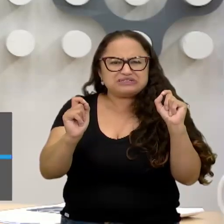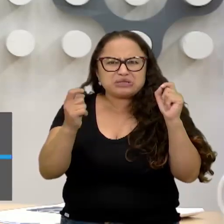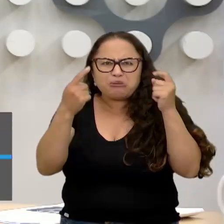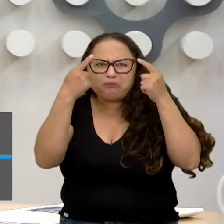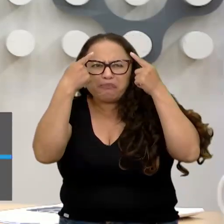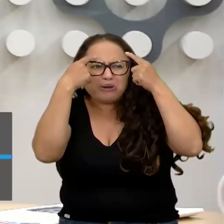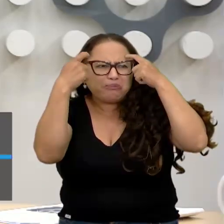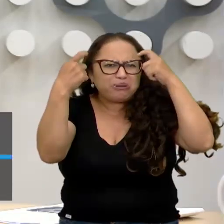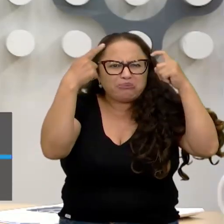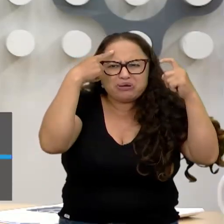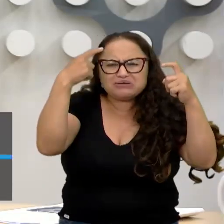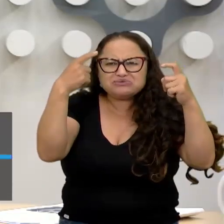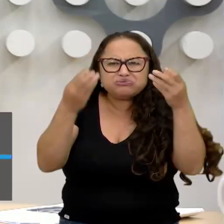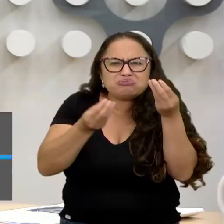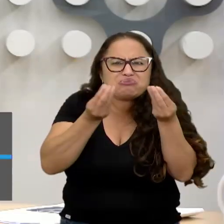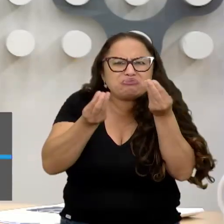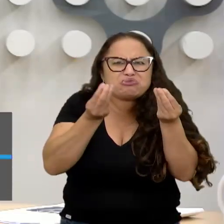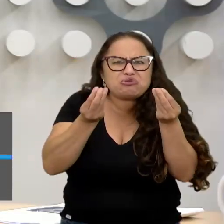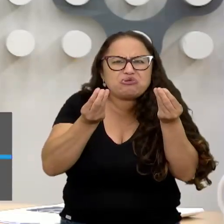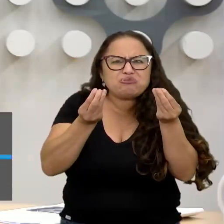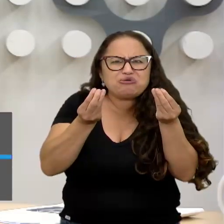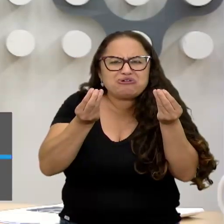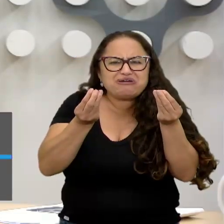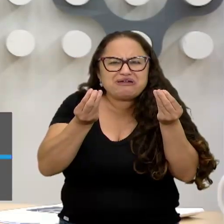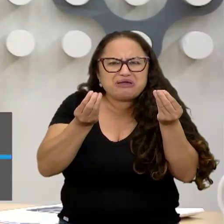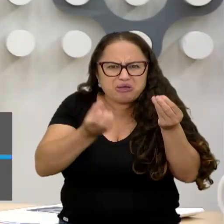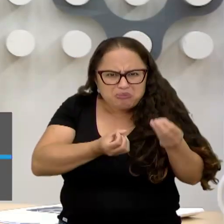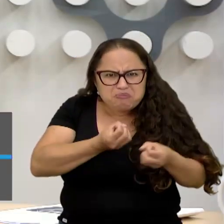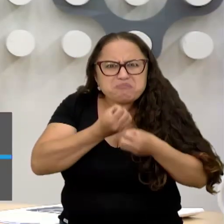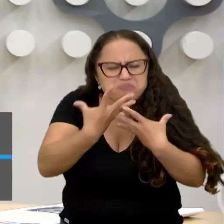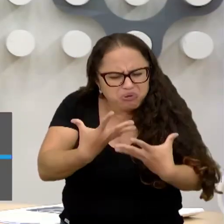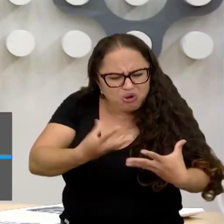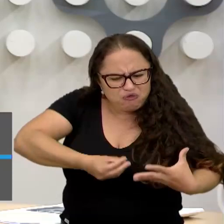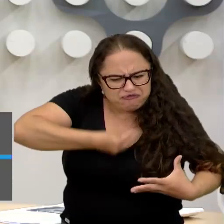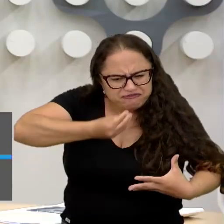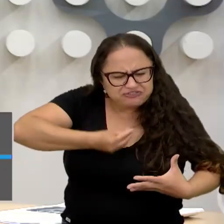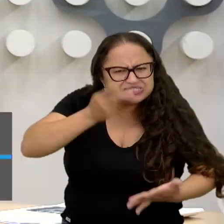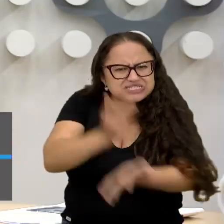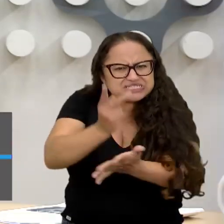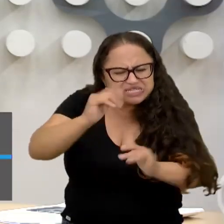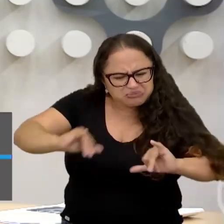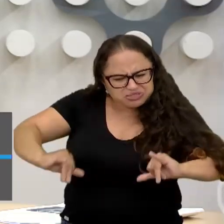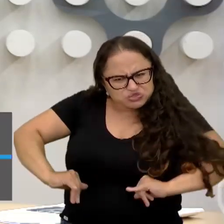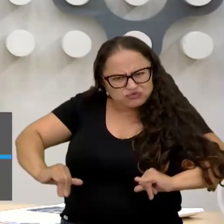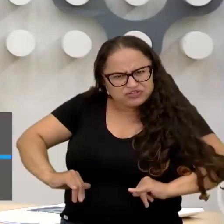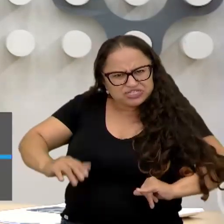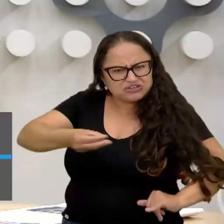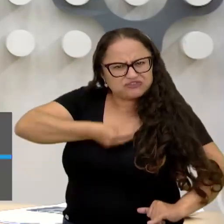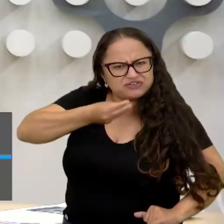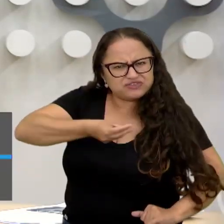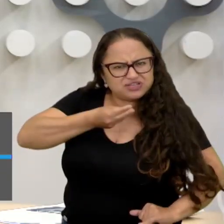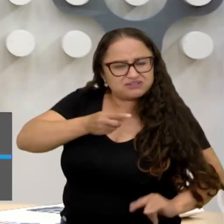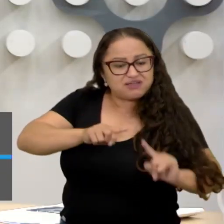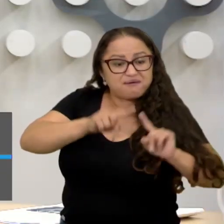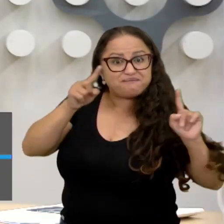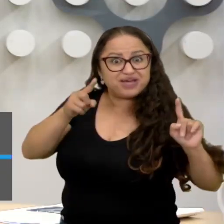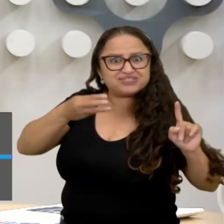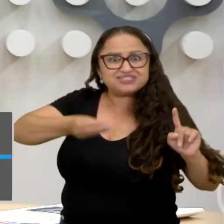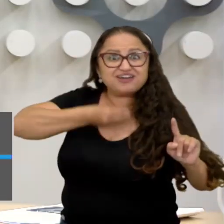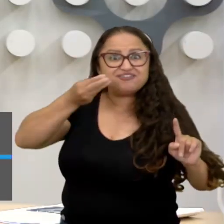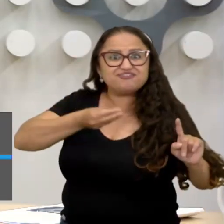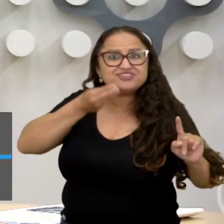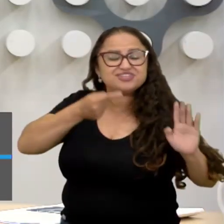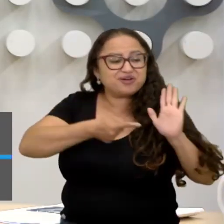uma vida severina, uma vida... E no final, a própria vida respondeu,